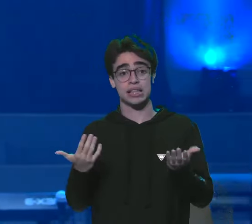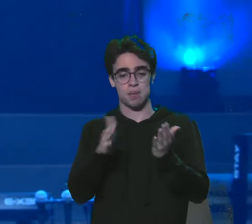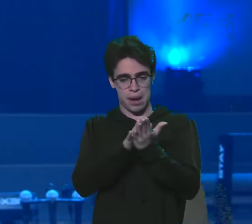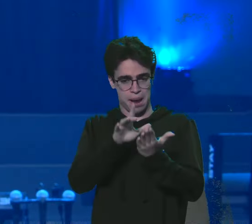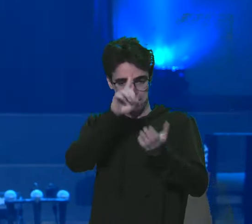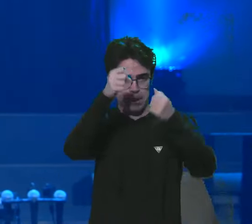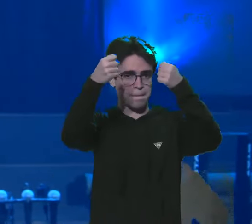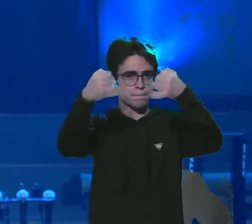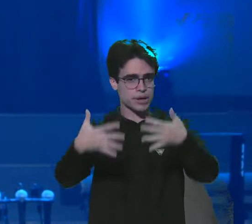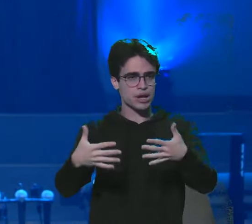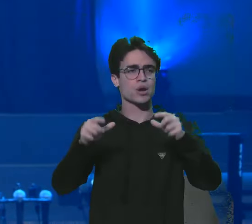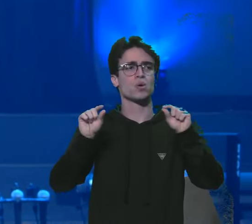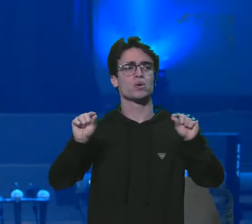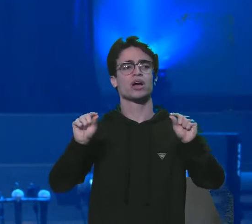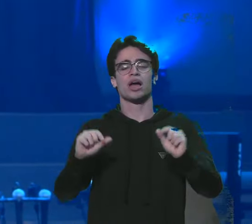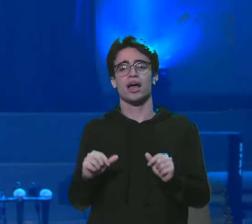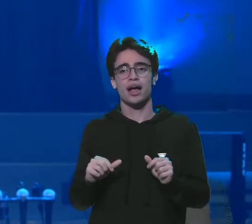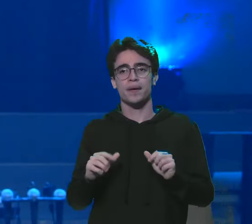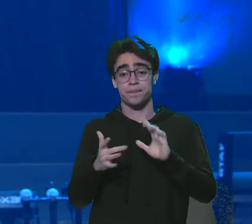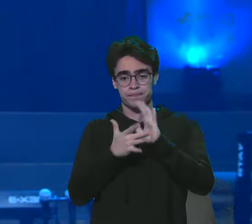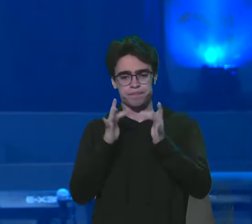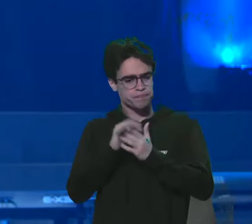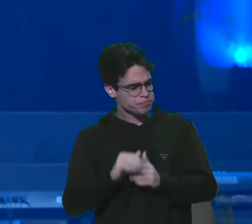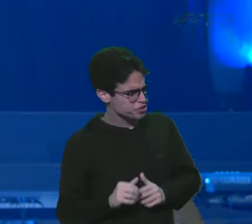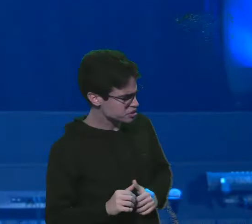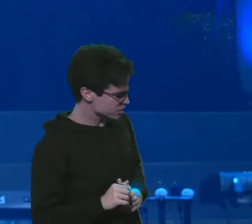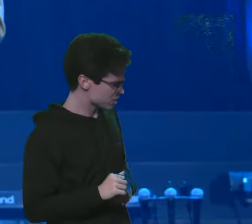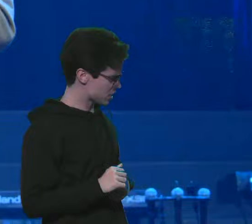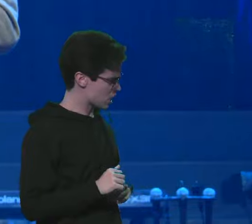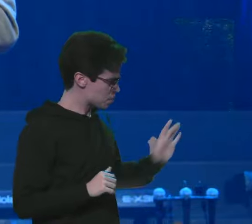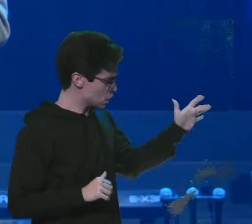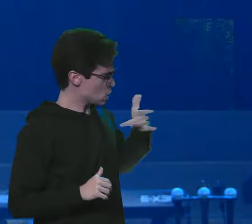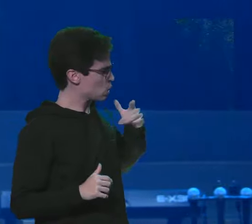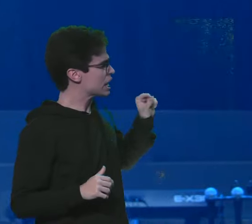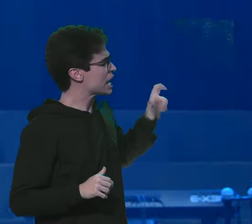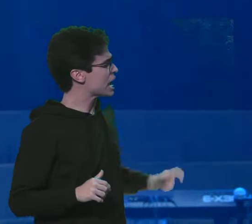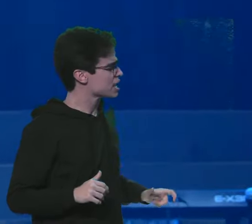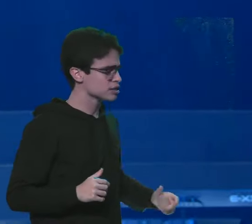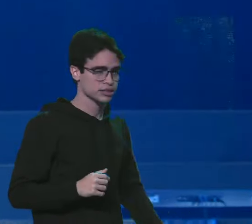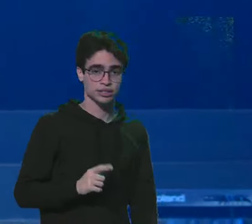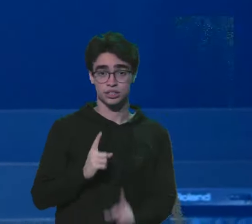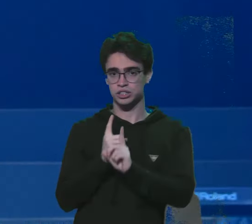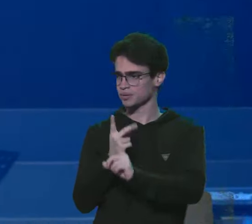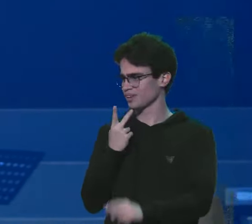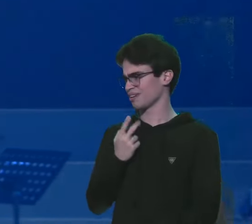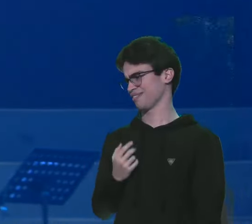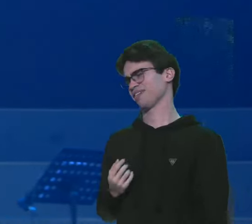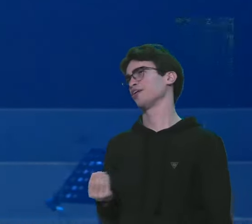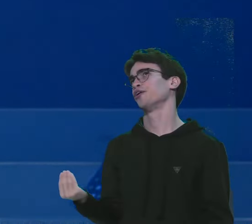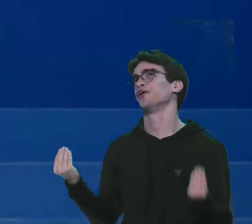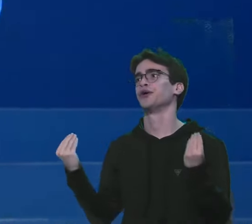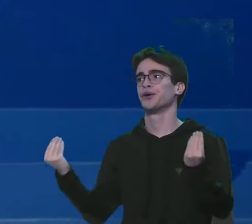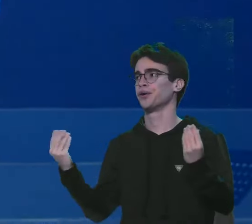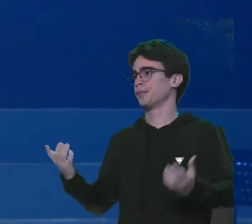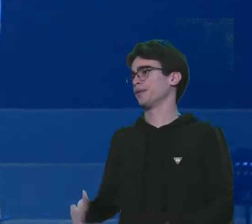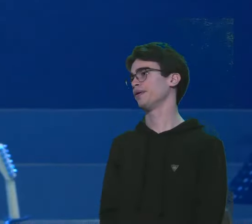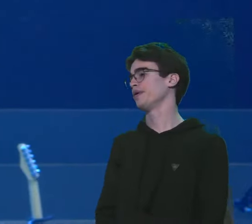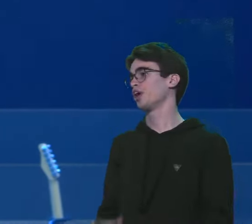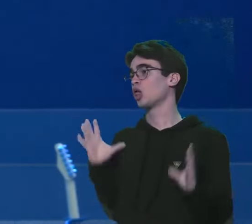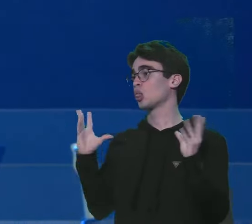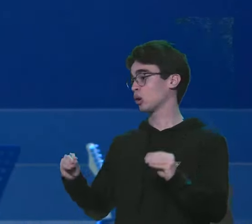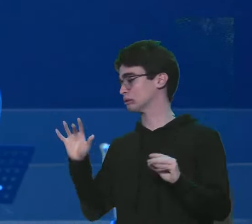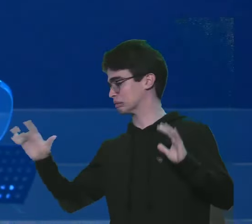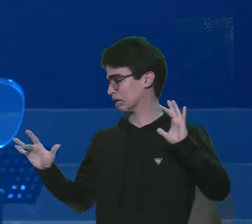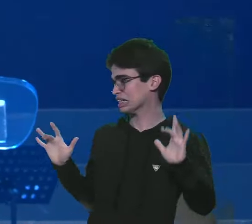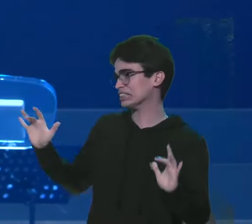que Jesus pergunta, quem foi que me tocou? E os discípulos falam, como assim, Jesus? Olha essa multidão, está todo mundo